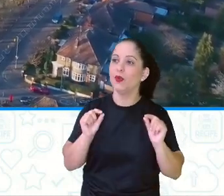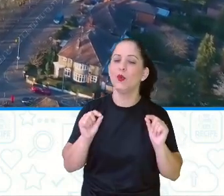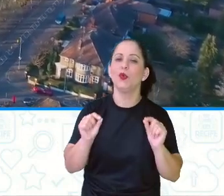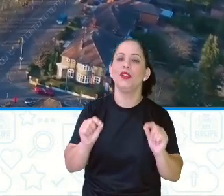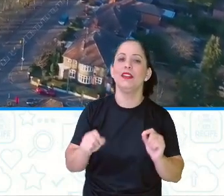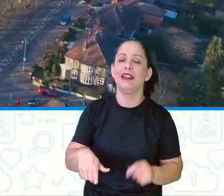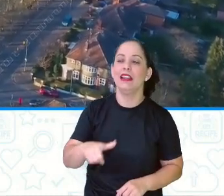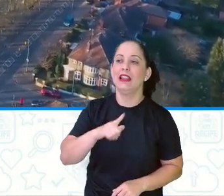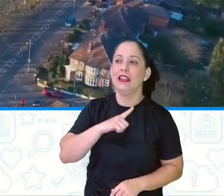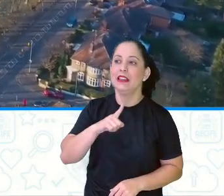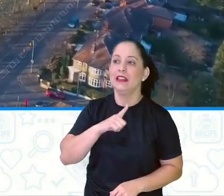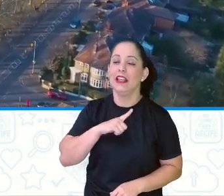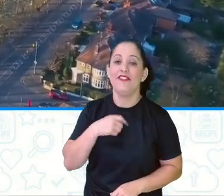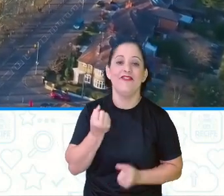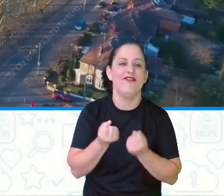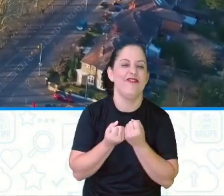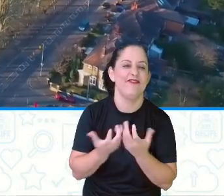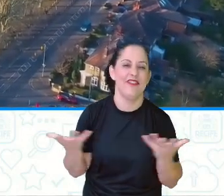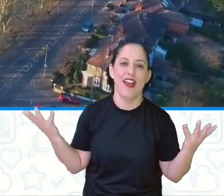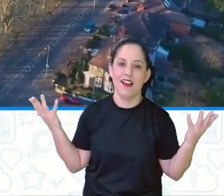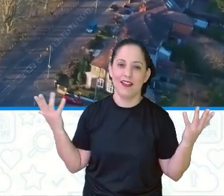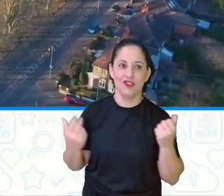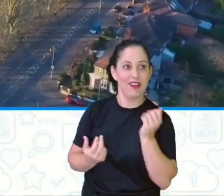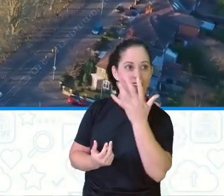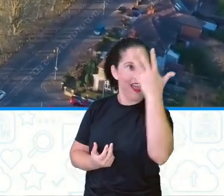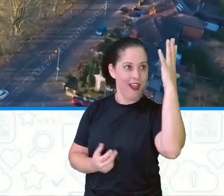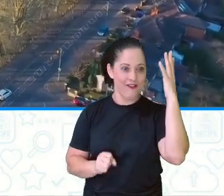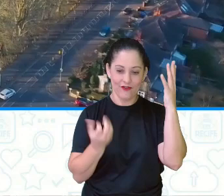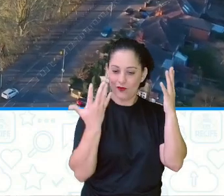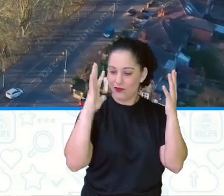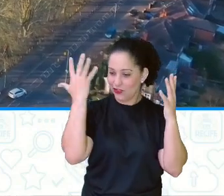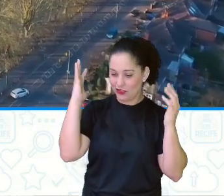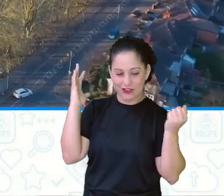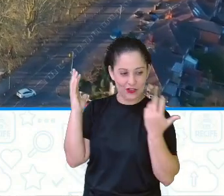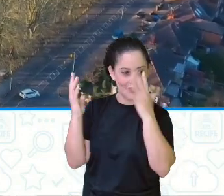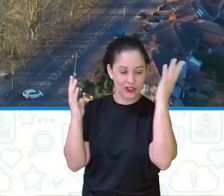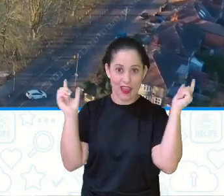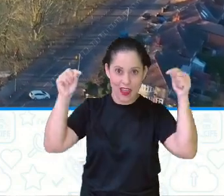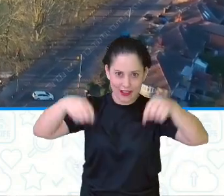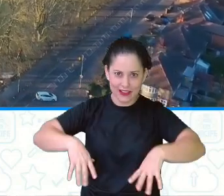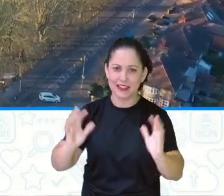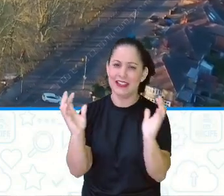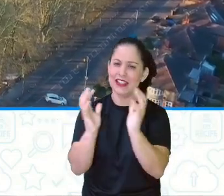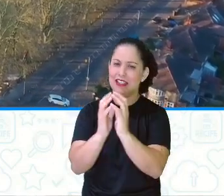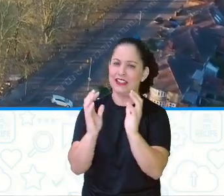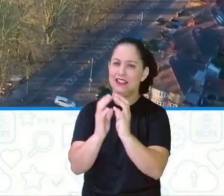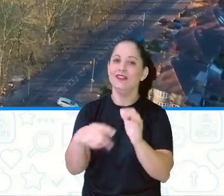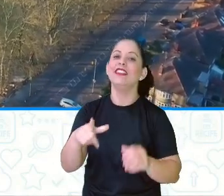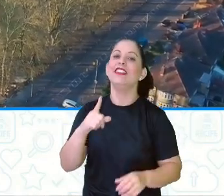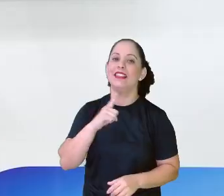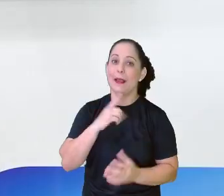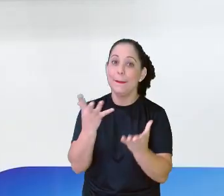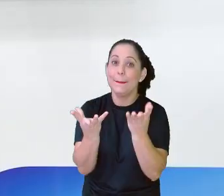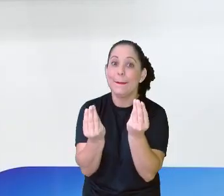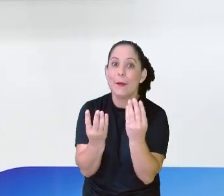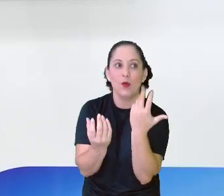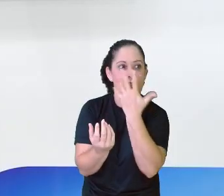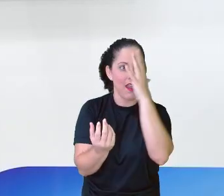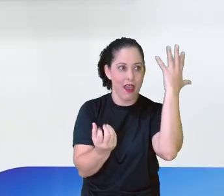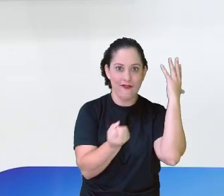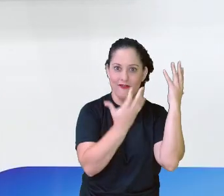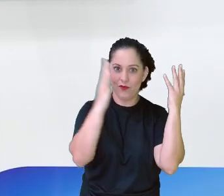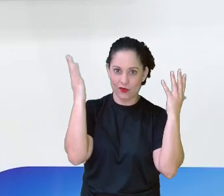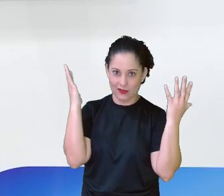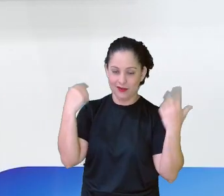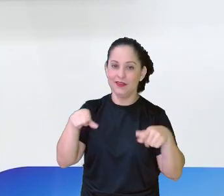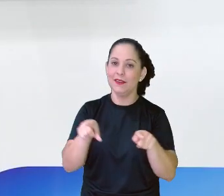ela é cheia de árvores. Recife também. Aqui na região central, é uma região bastante